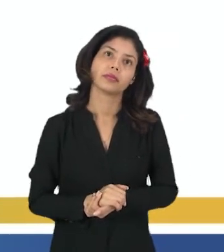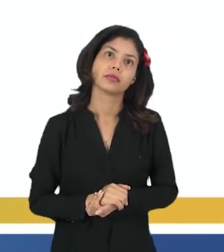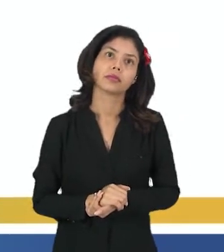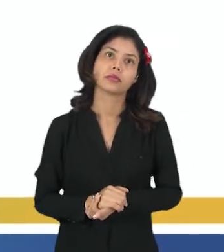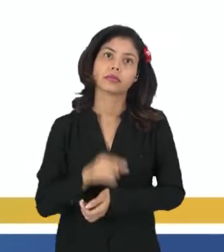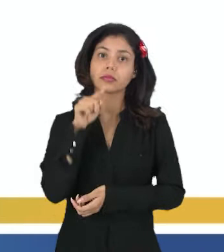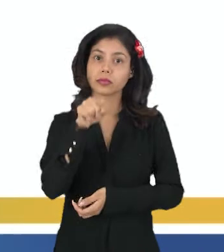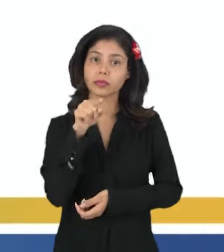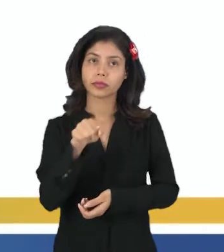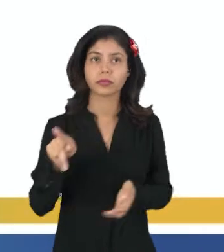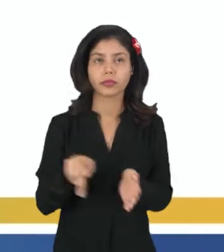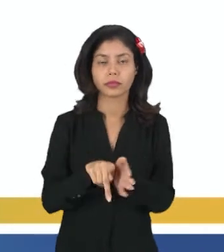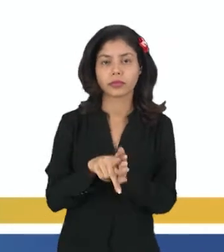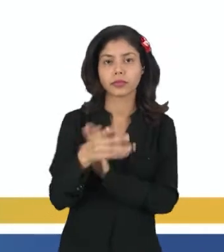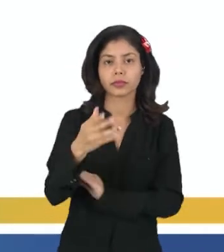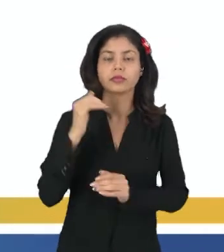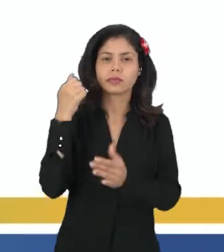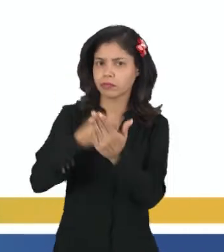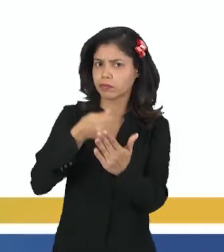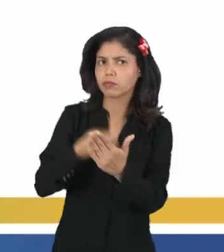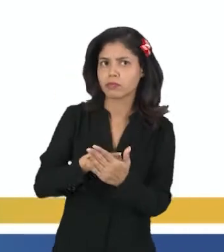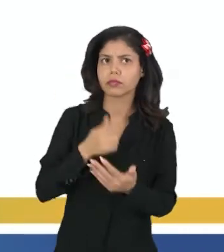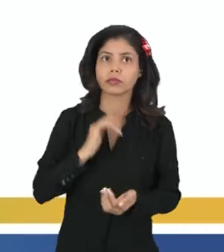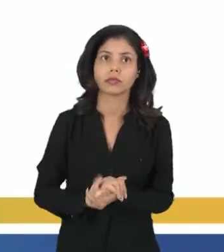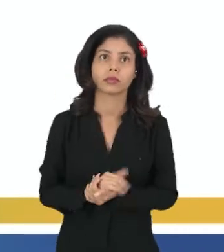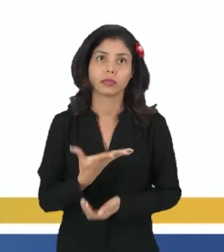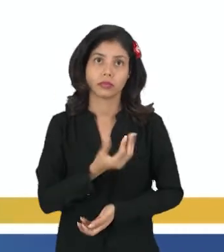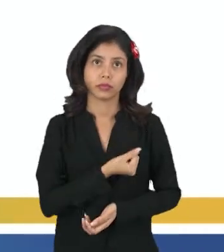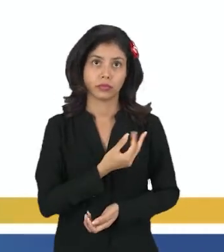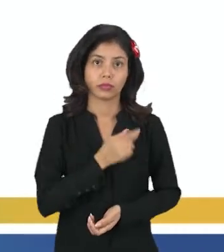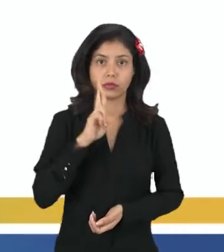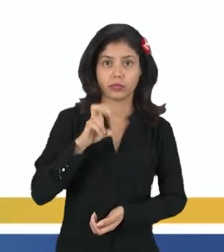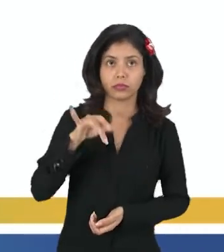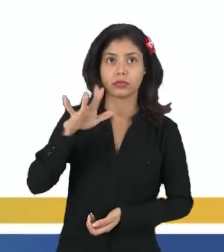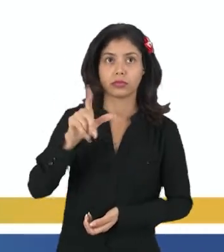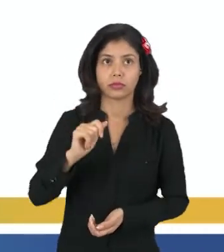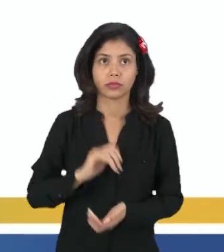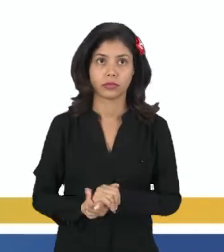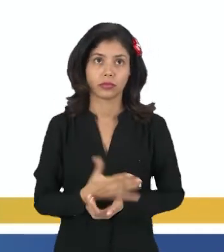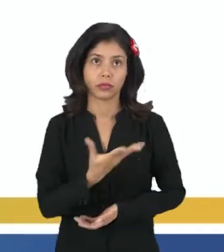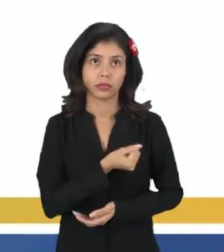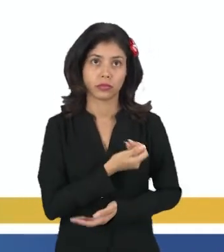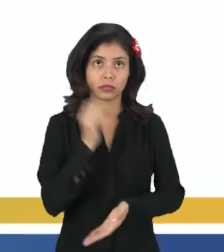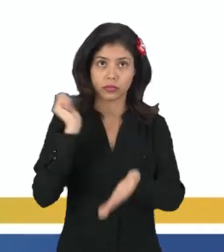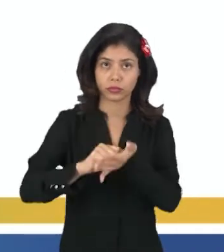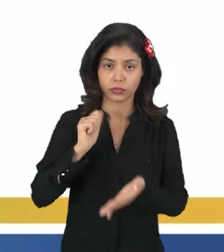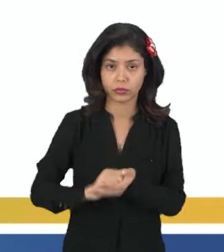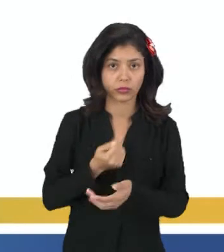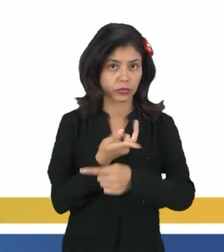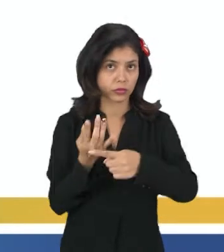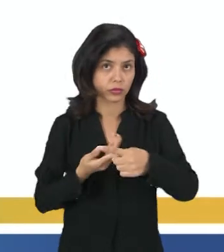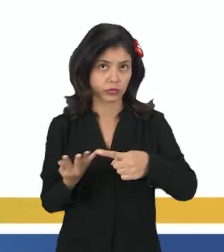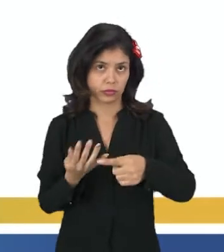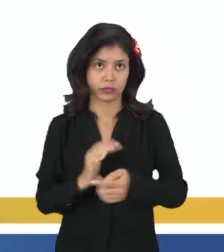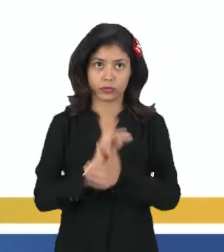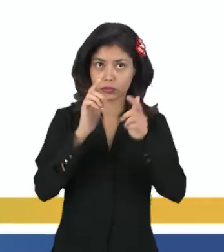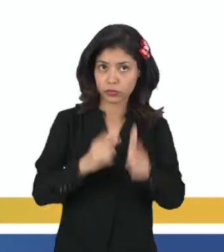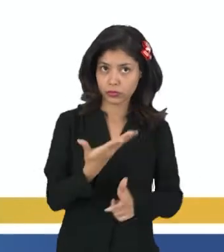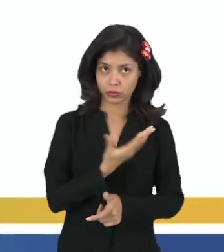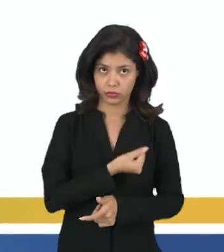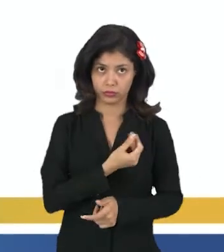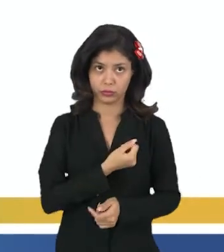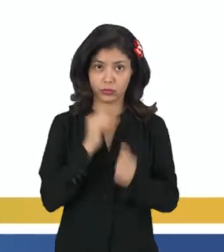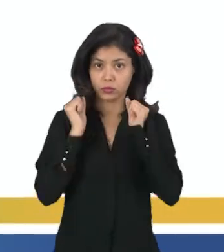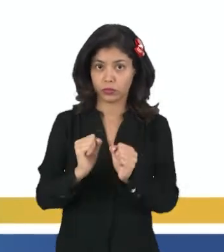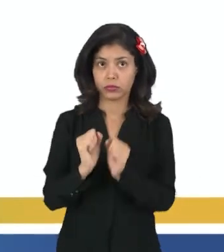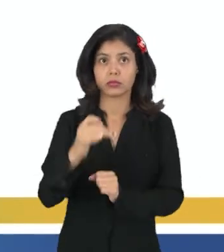então essa definição só reforçando hoje nos Racionais são todos os números que estão na forma de fração onde o numerador eo